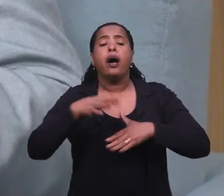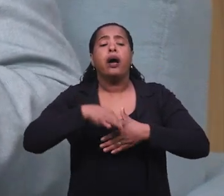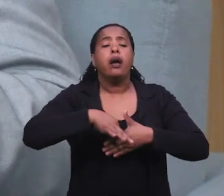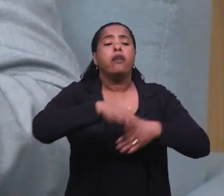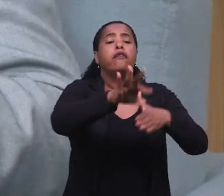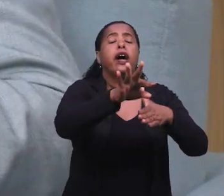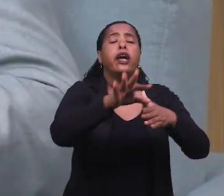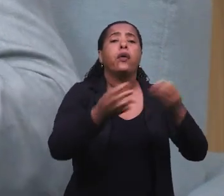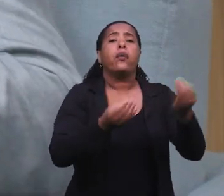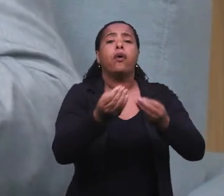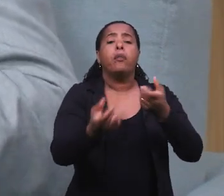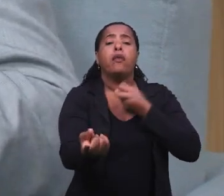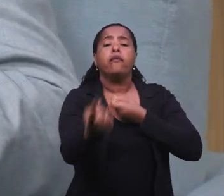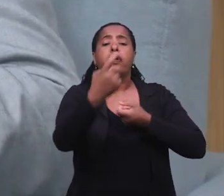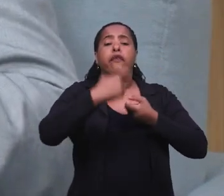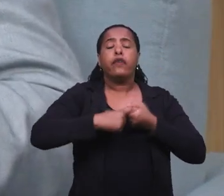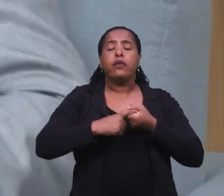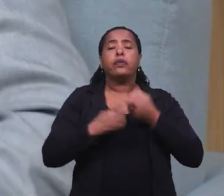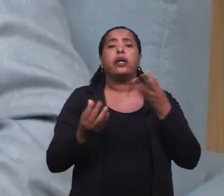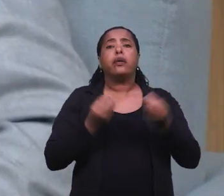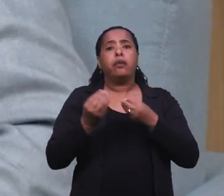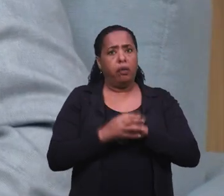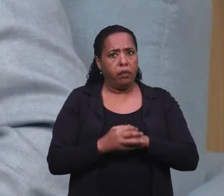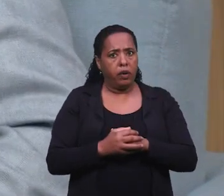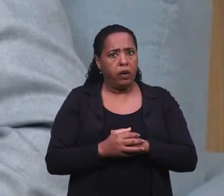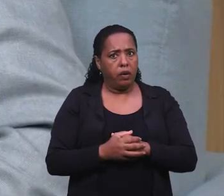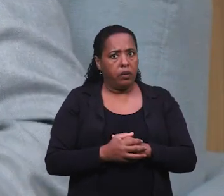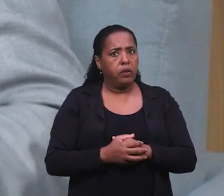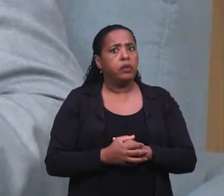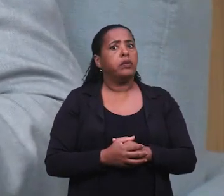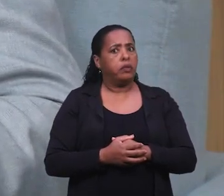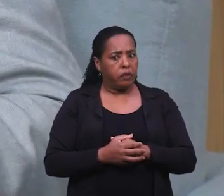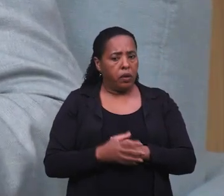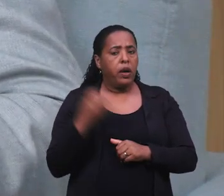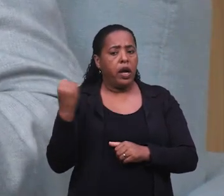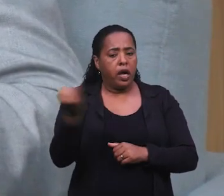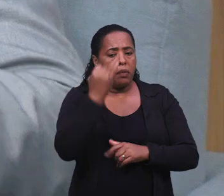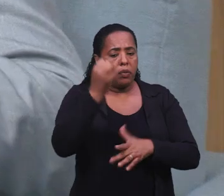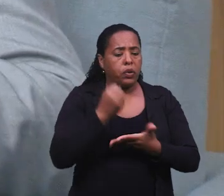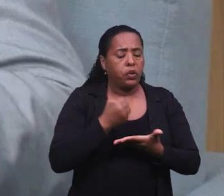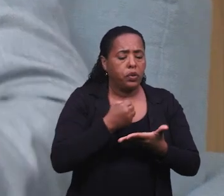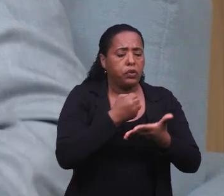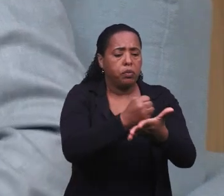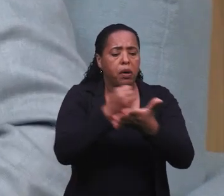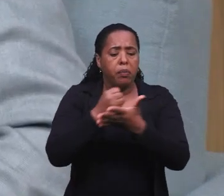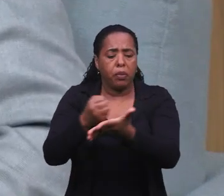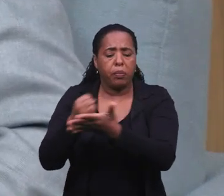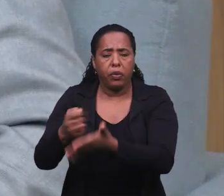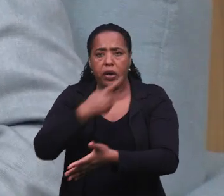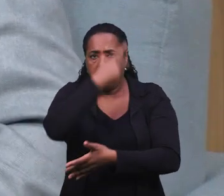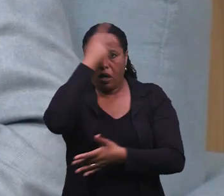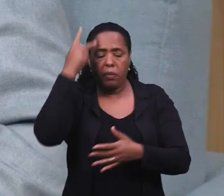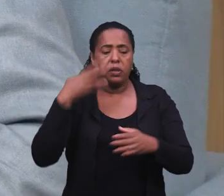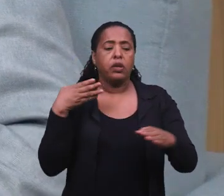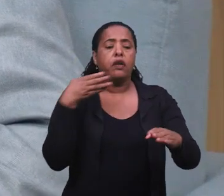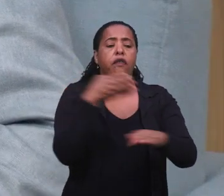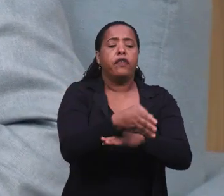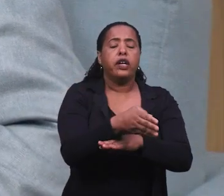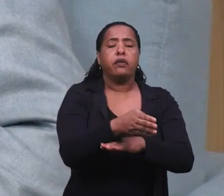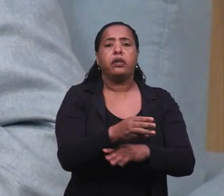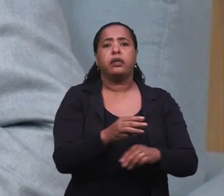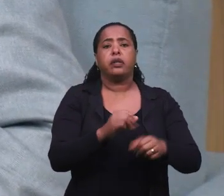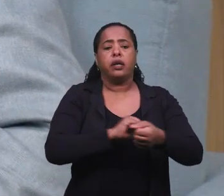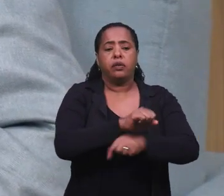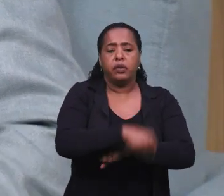participado nas igrejas em todo o Brasil e no exterior. E dentro ainda de curiosidades, eu quero te lembrar que